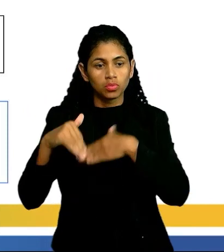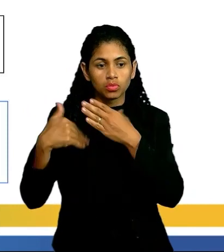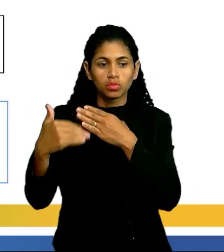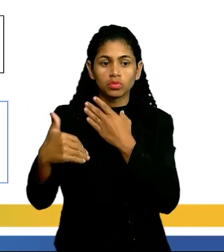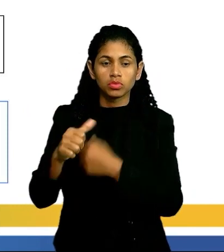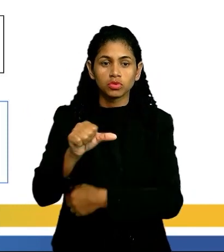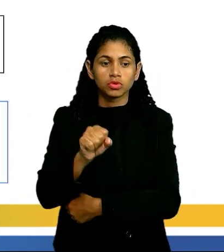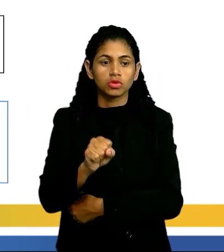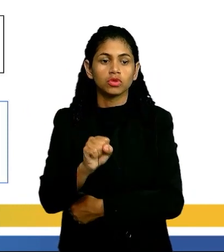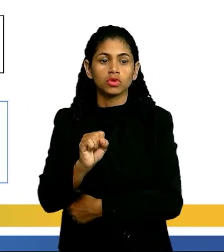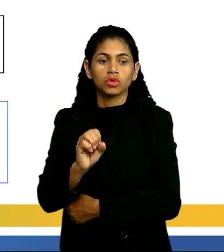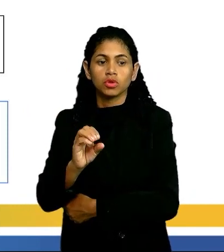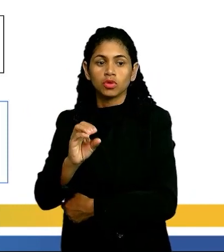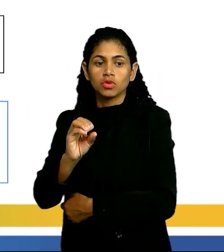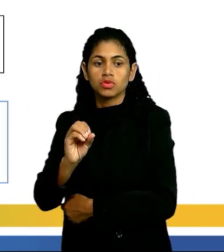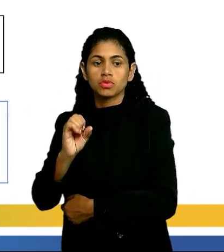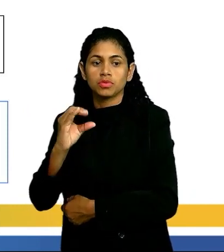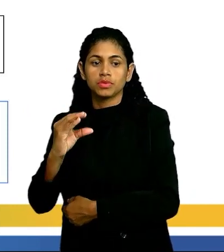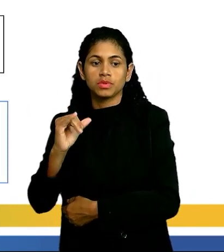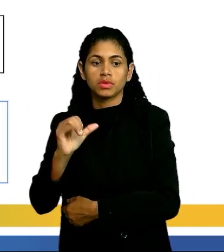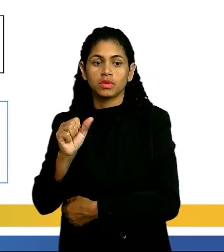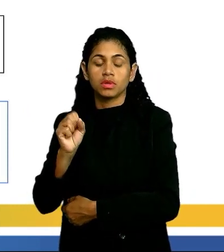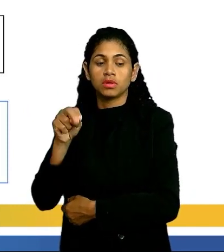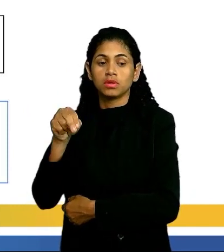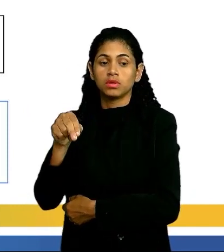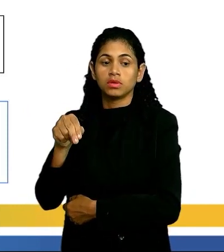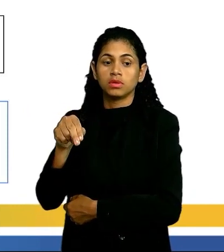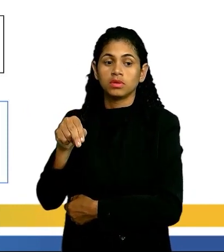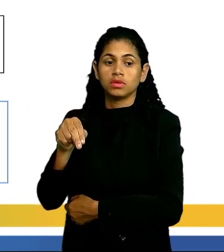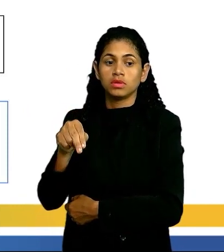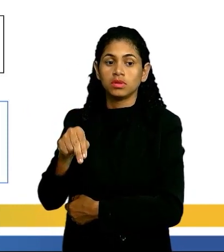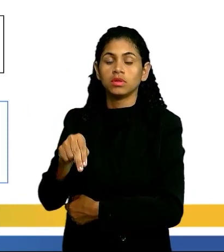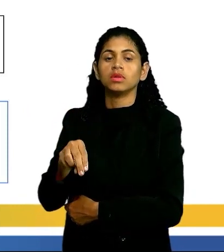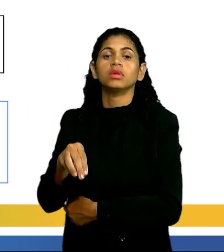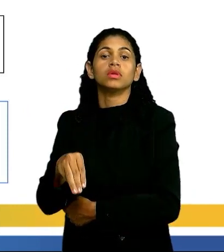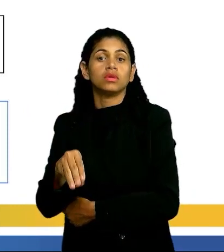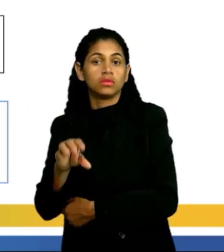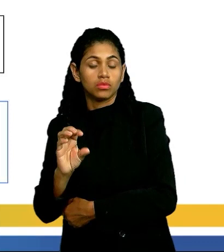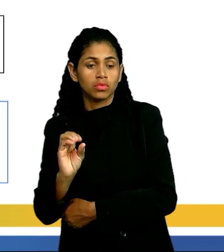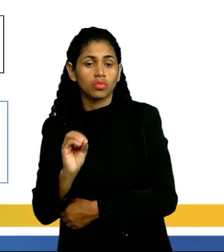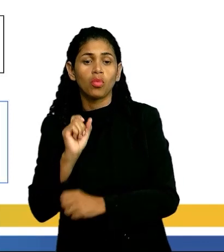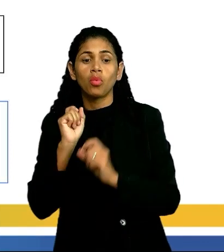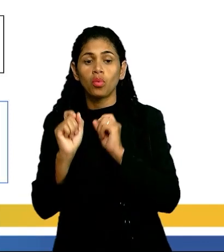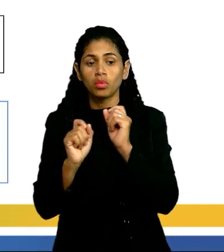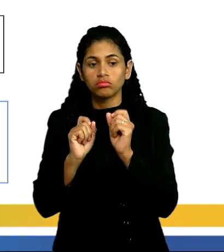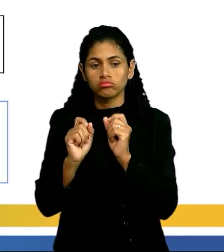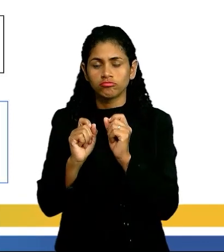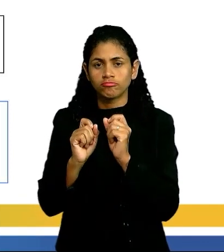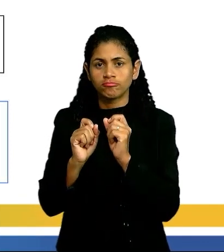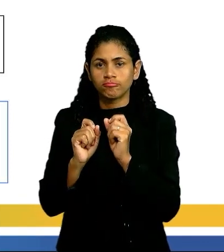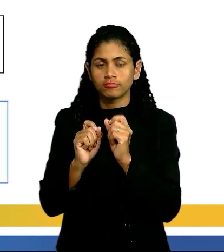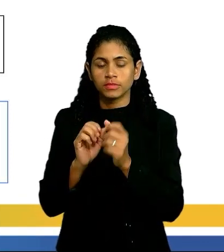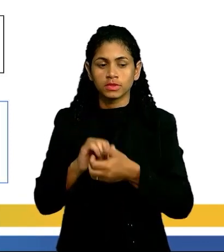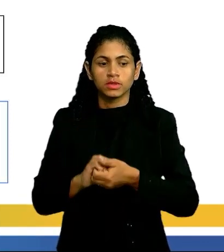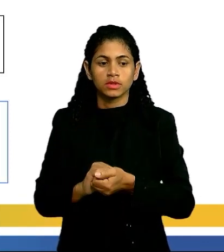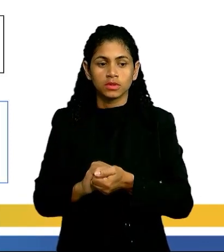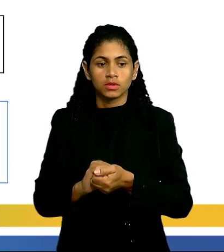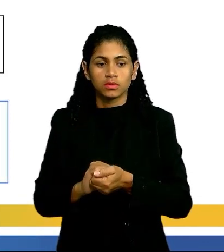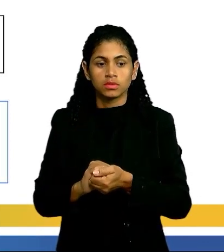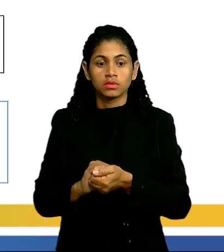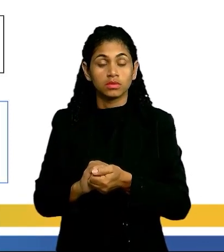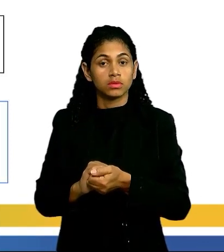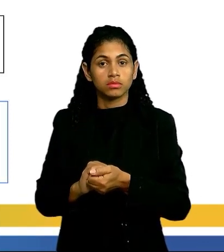último tópico, ele se mostra como uma ameaça, né, para os países capitalistas. Então, tanto o Hitler quanto